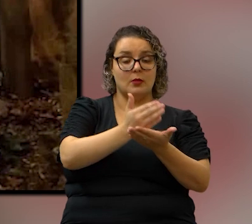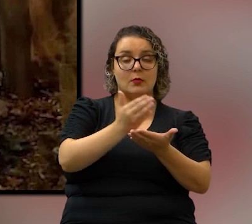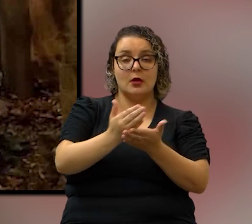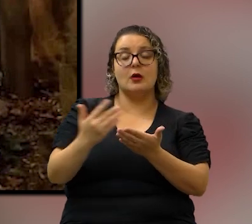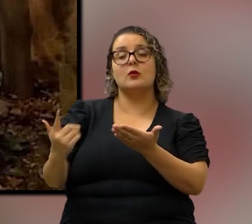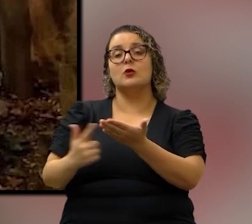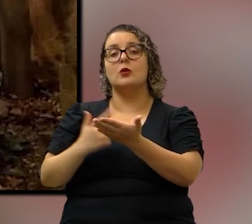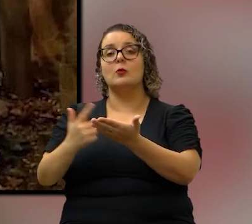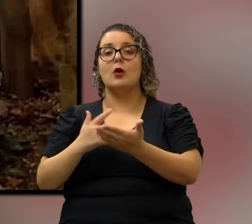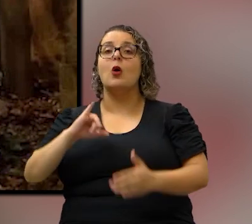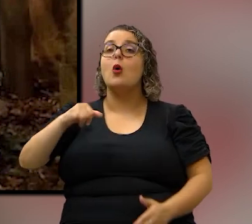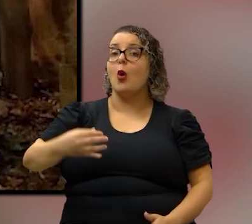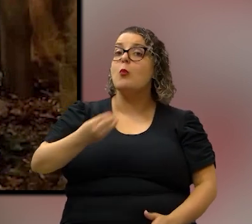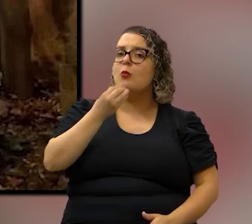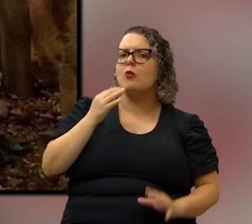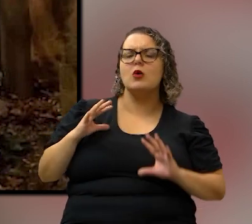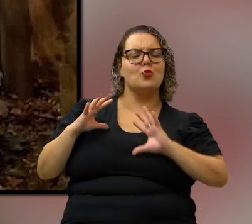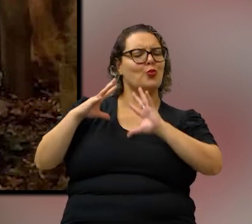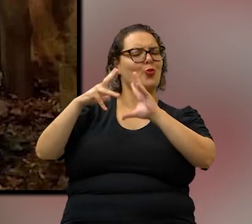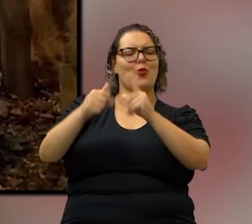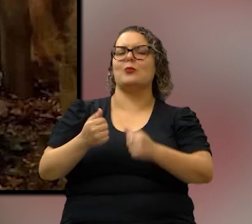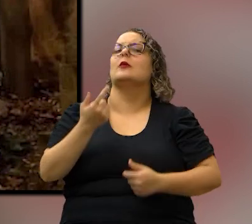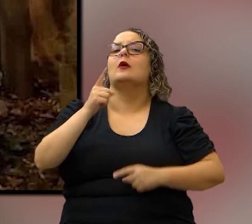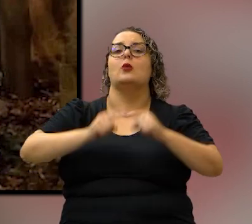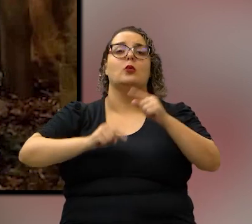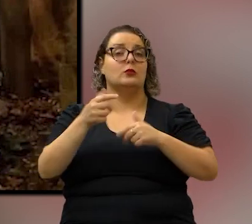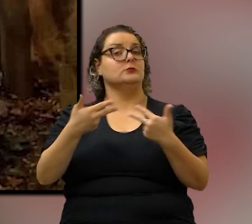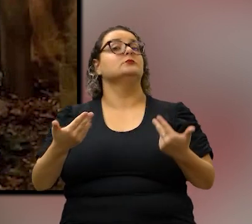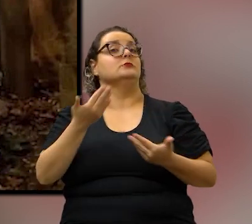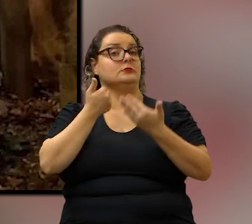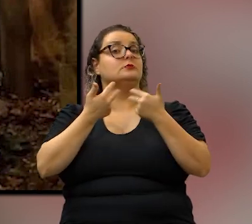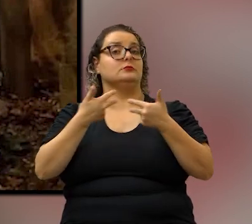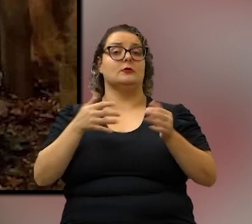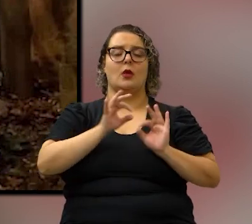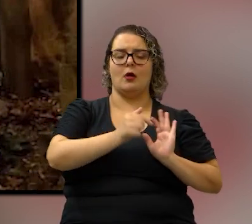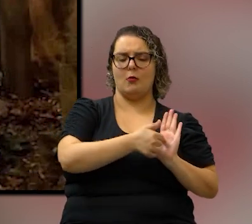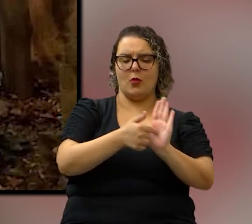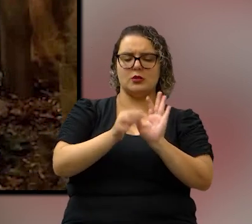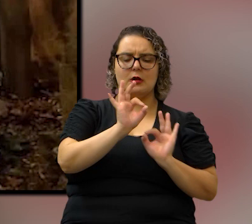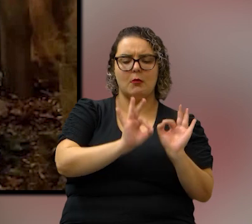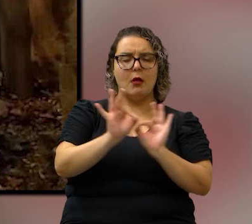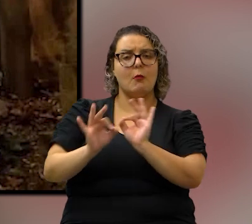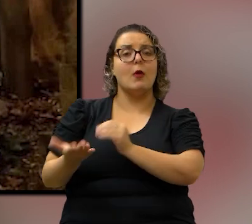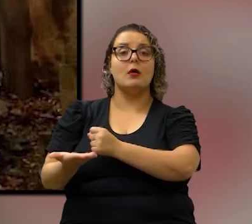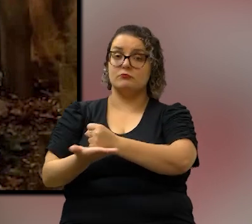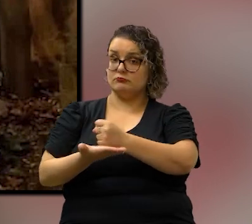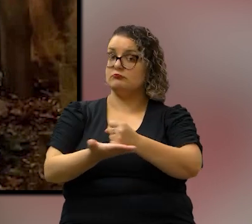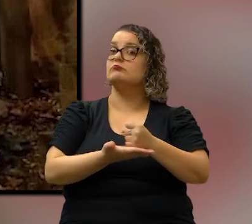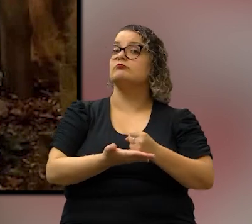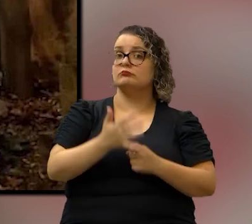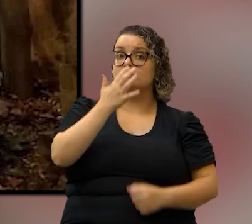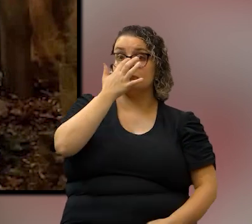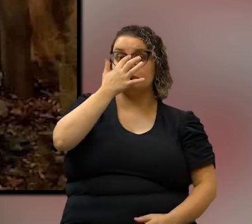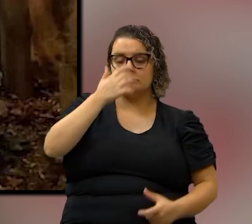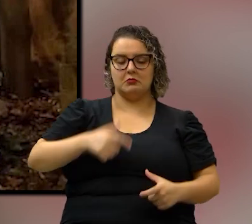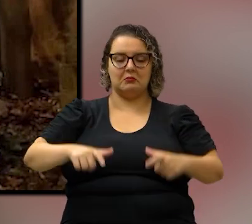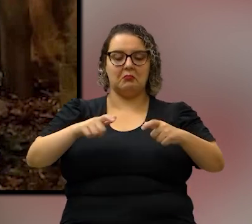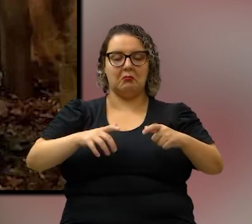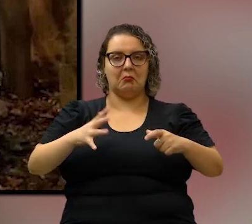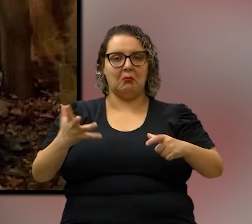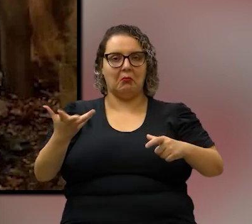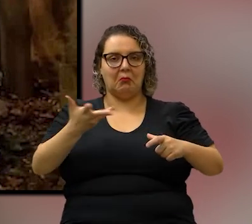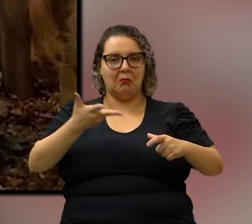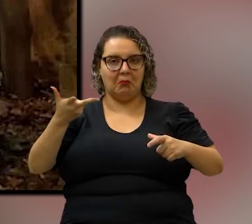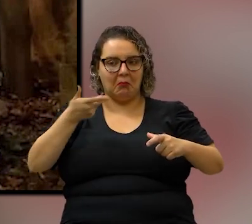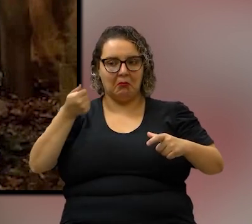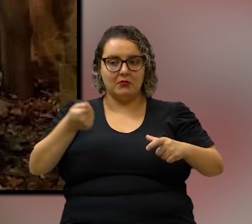6 blocos, a obra traz o aproveitamento integral de alimentos e apresenta preparos que servem como base para